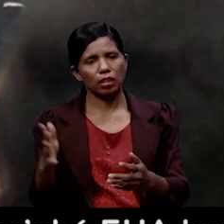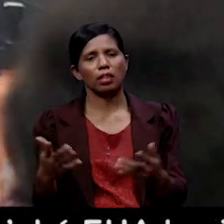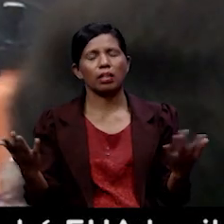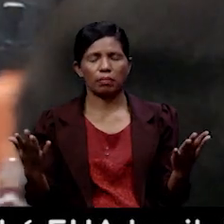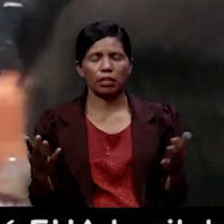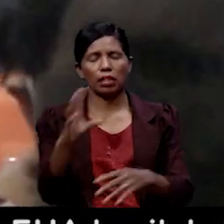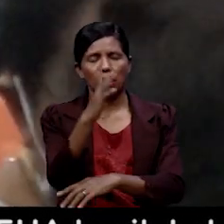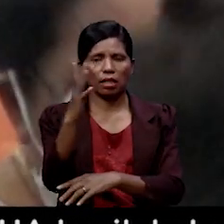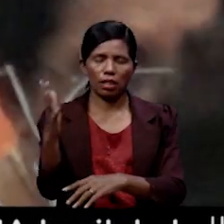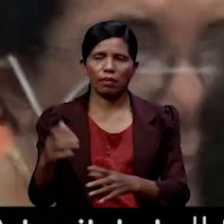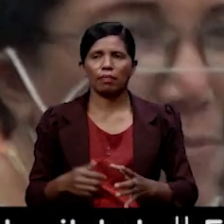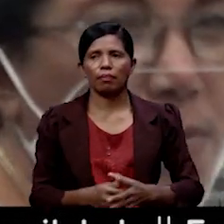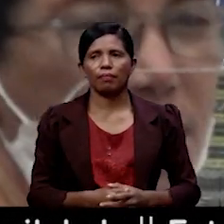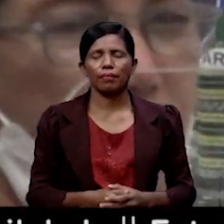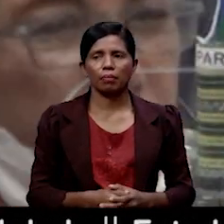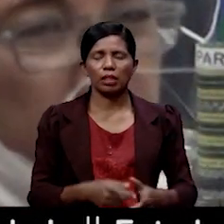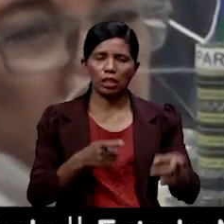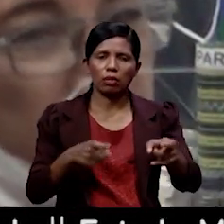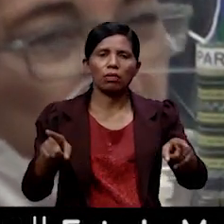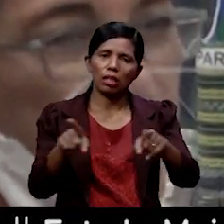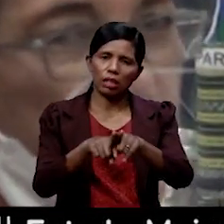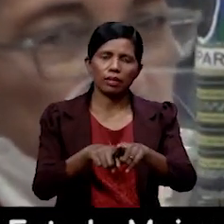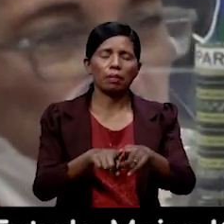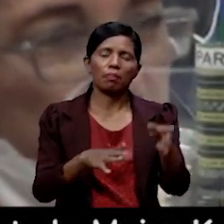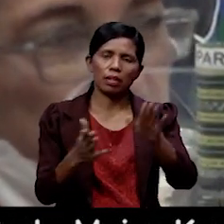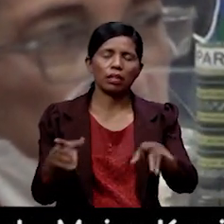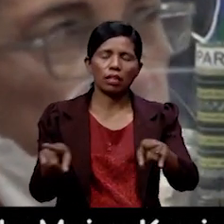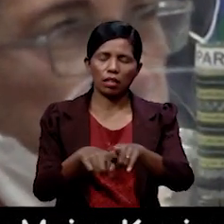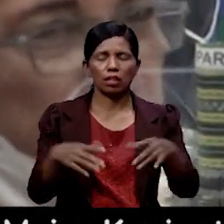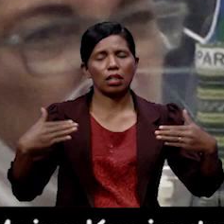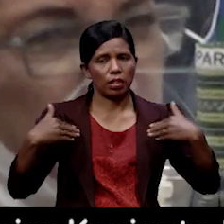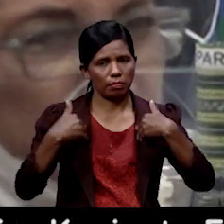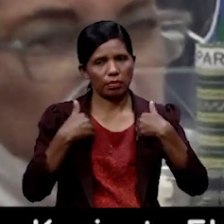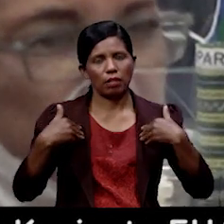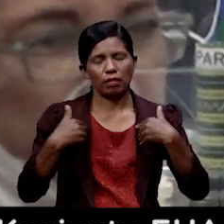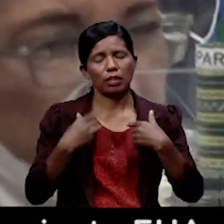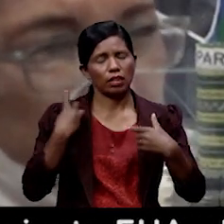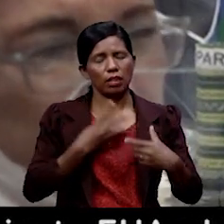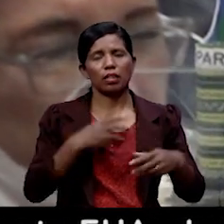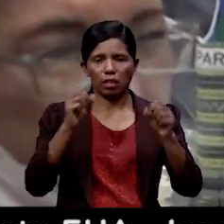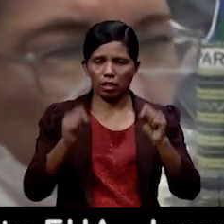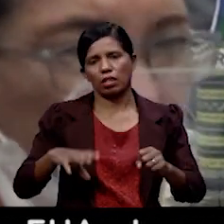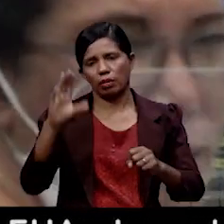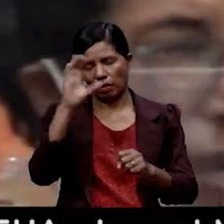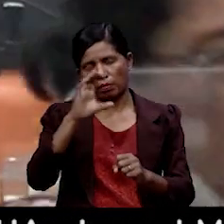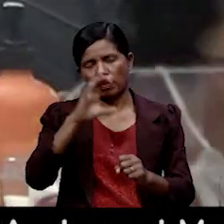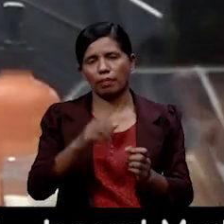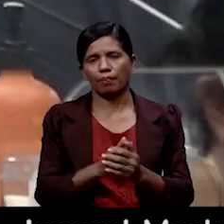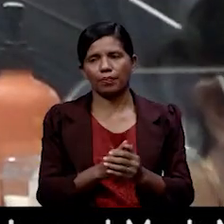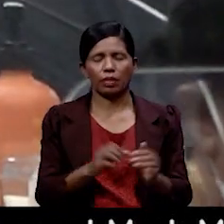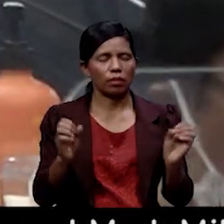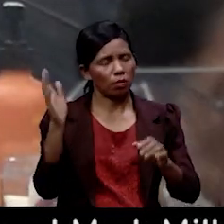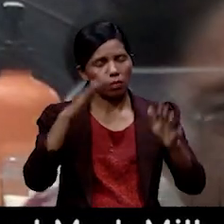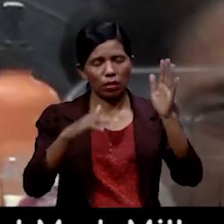tem mais animal. E isso tem que existir, né, Lourinha? Existe. Lá se tem problemas com a